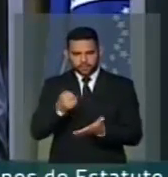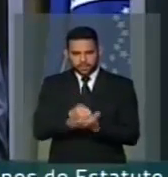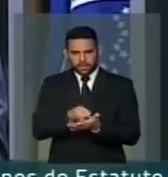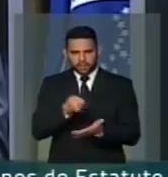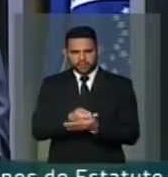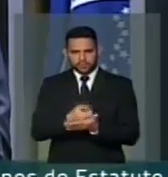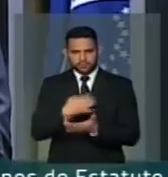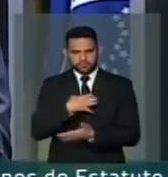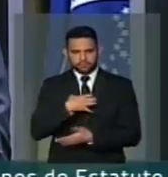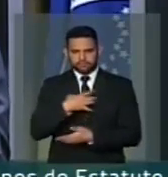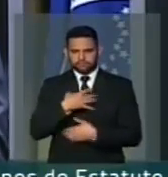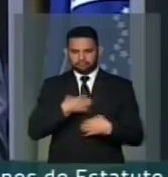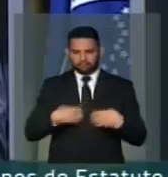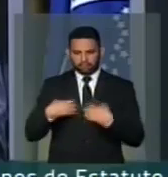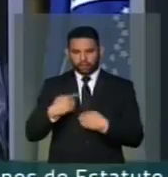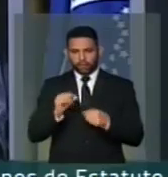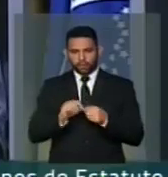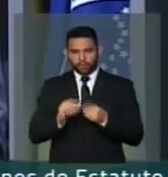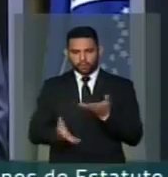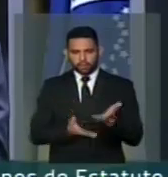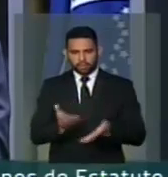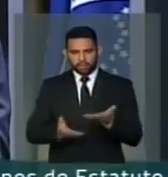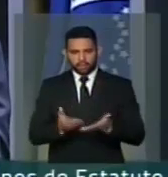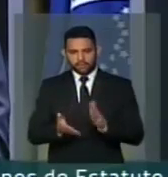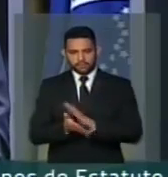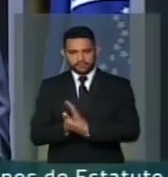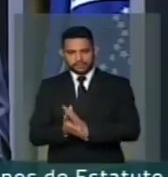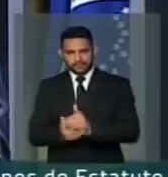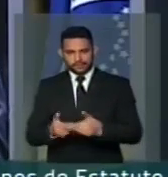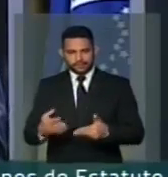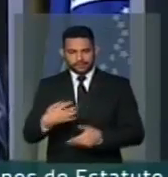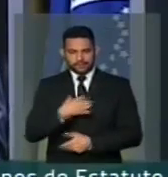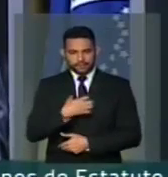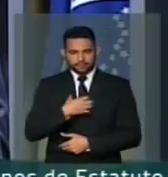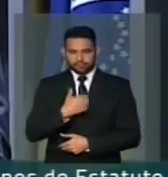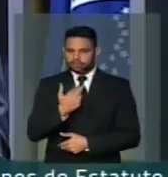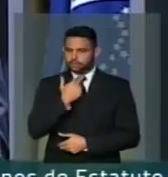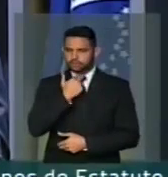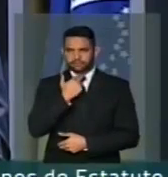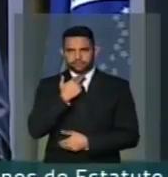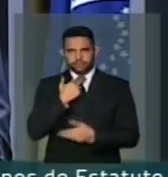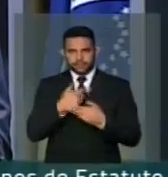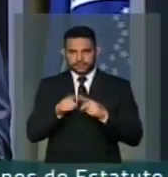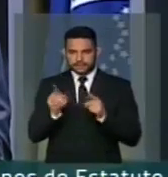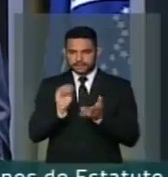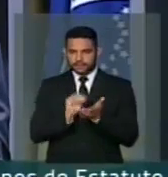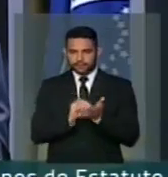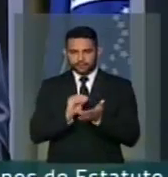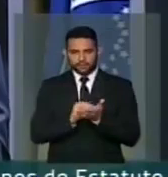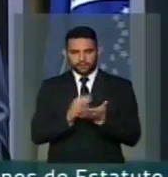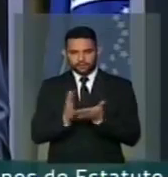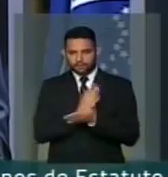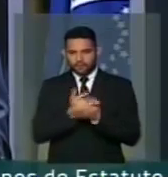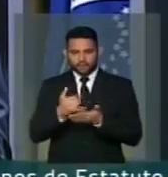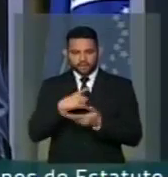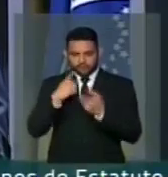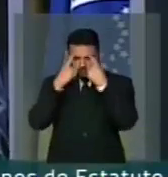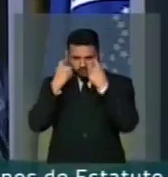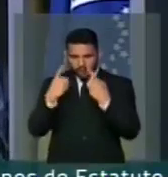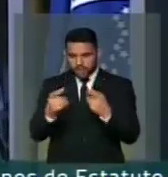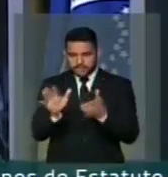castigos corporais ou tratamento cruel, degradante, ou seja, sem o emprego de qualquer forma de